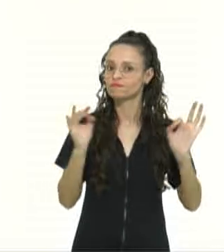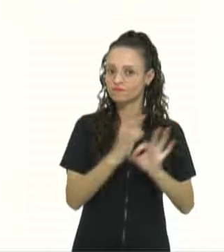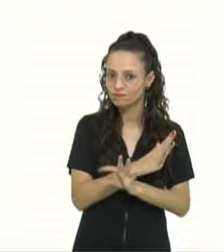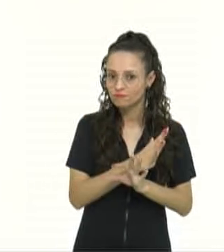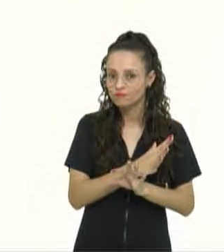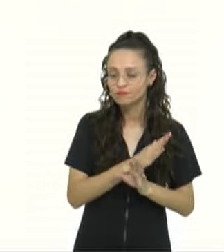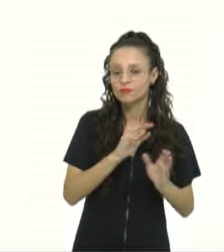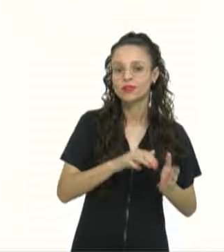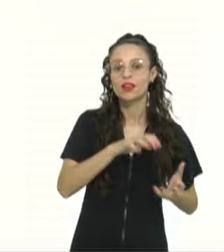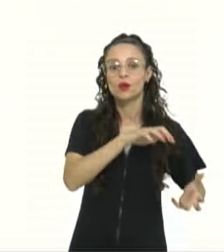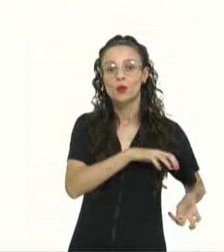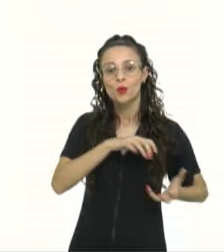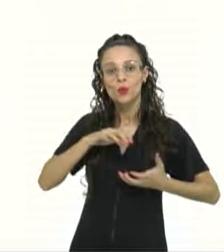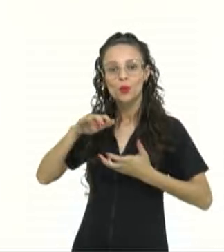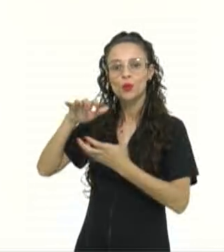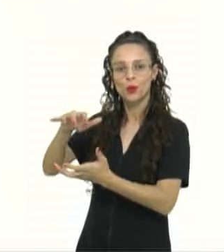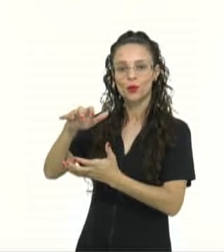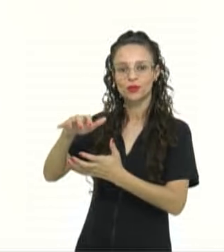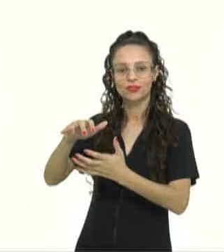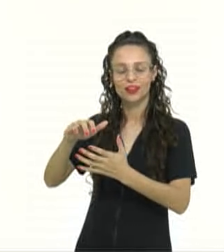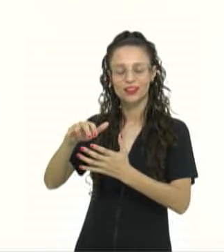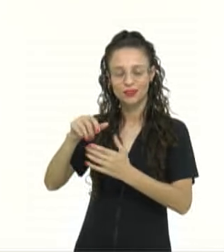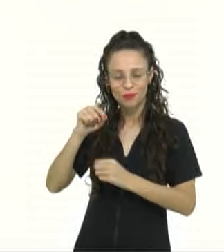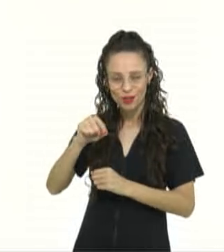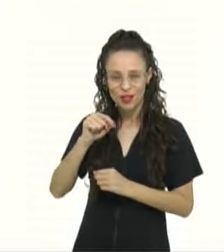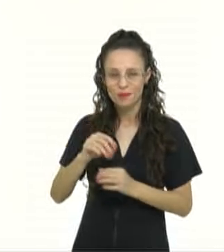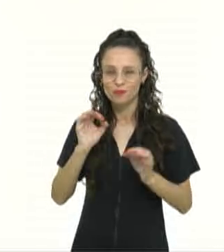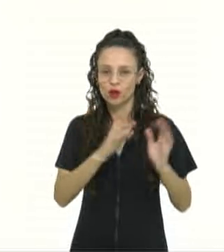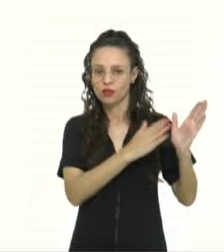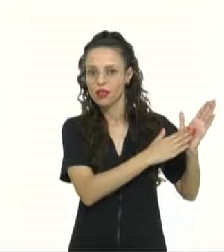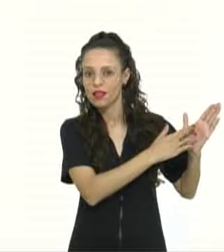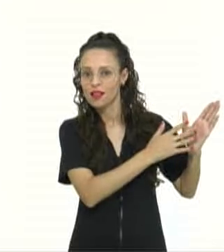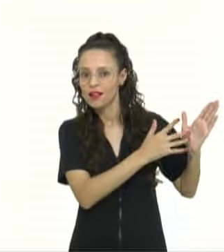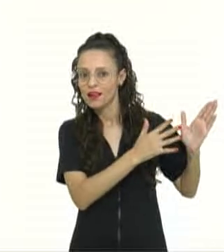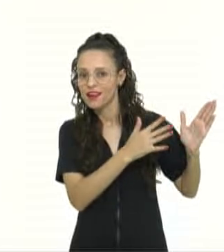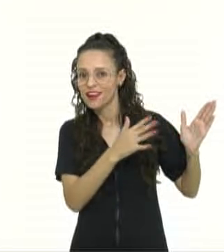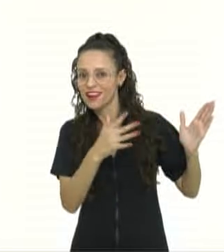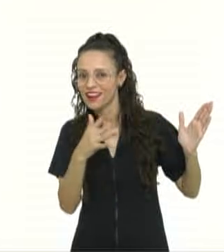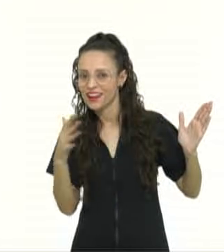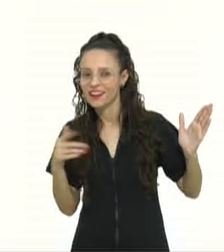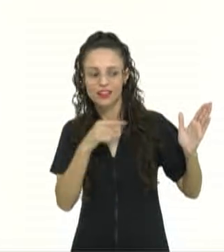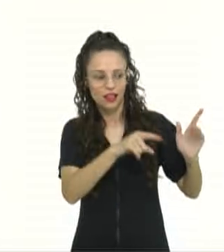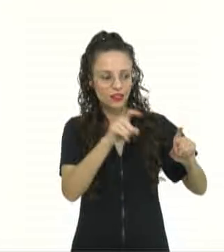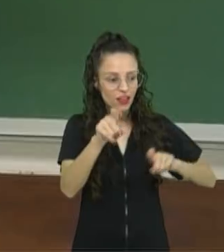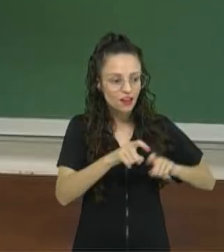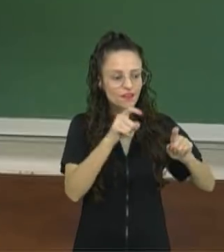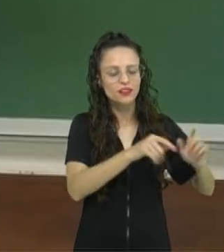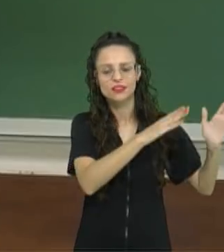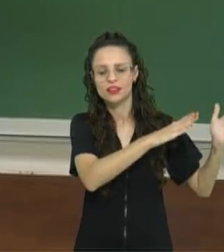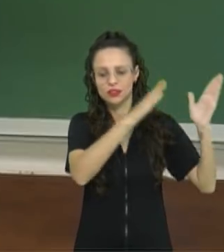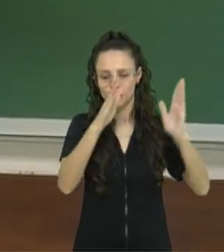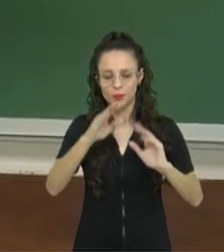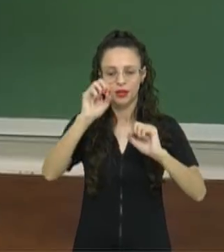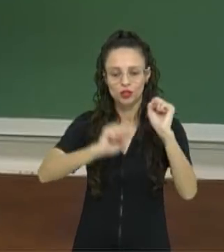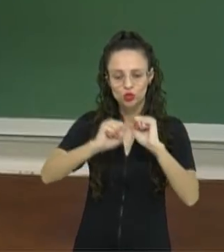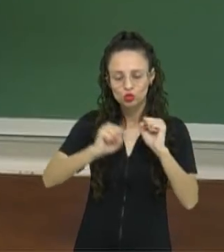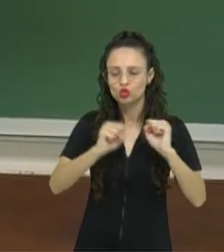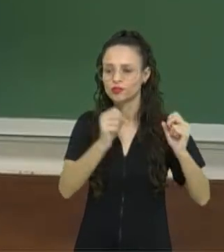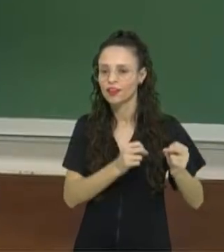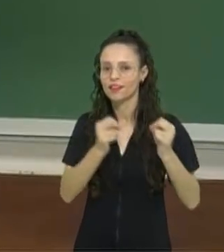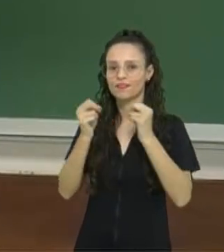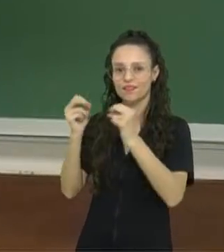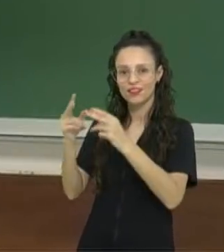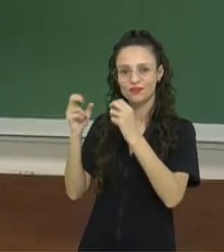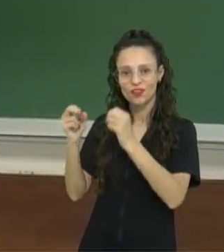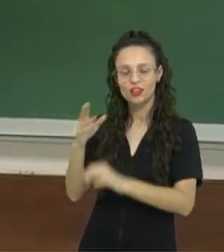E o transporte, né, do grão, desde lá da fazenda até a indústria, e depois da indústria até